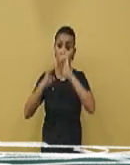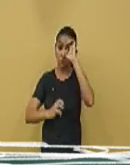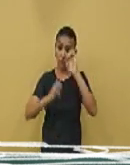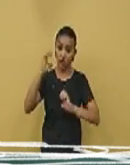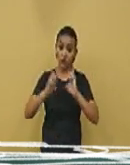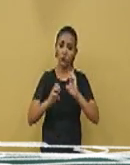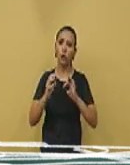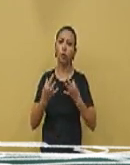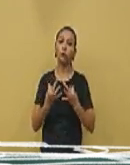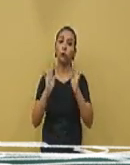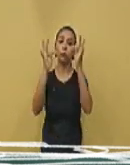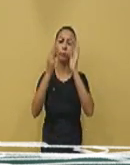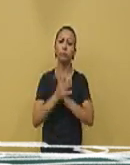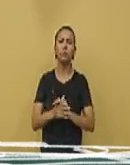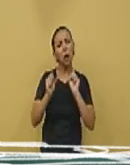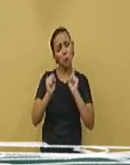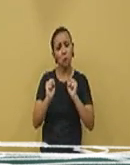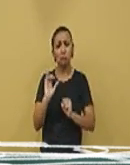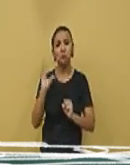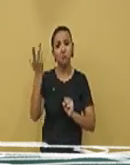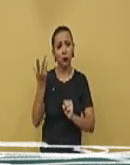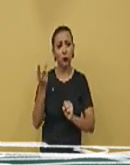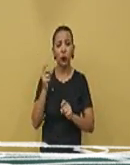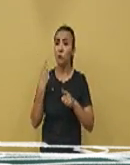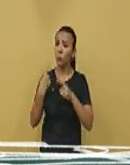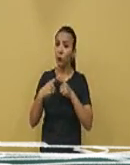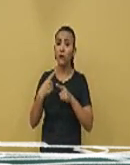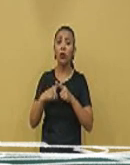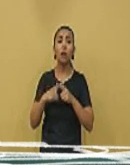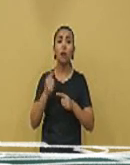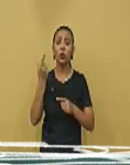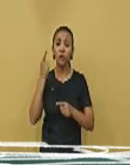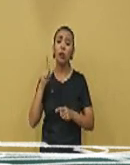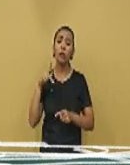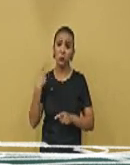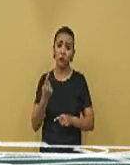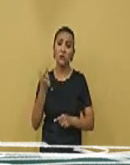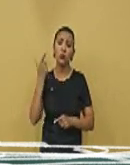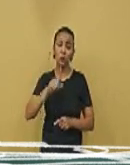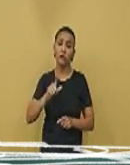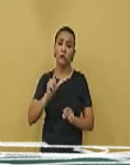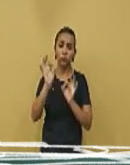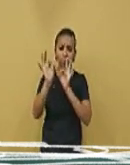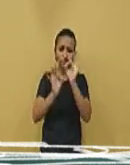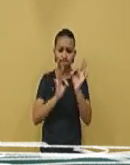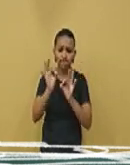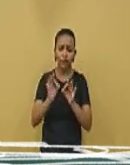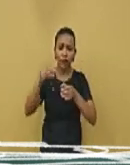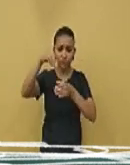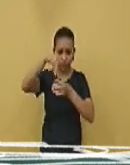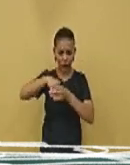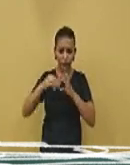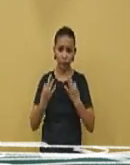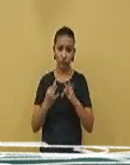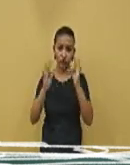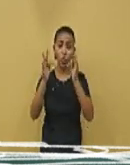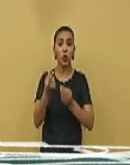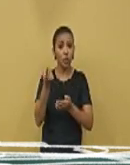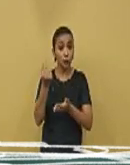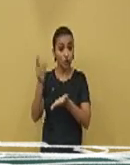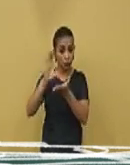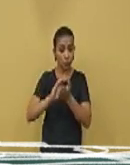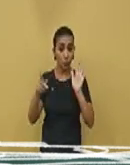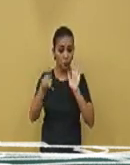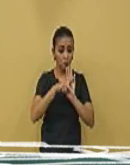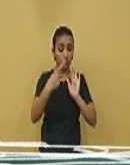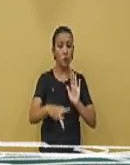parte tecnológica. Pode ser. Sabe por quê? Porque nós podemos definir dentro da tecnológica verbas específicas para